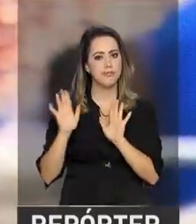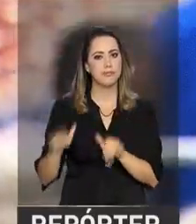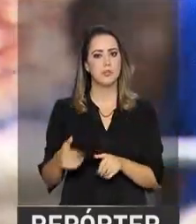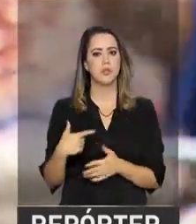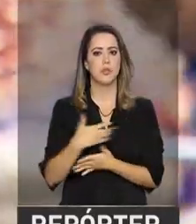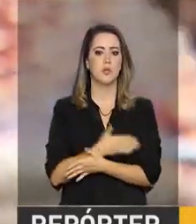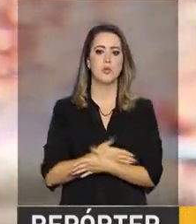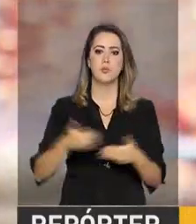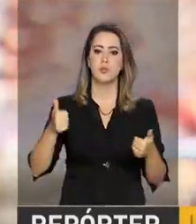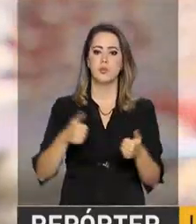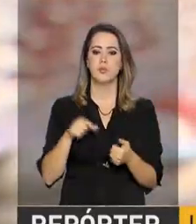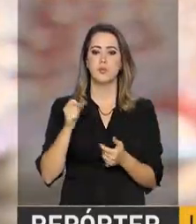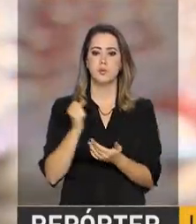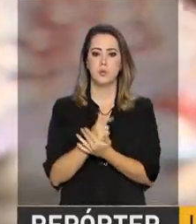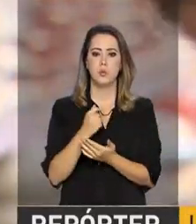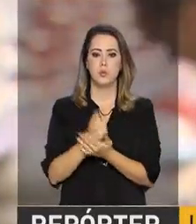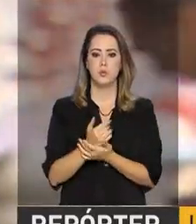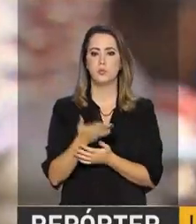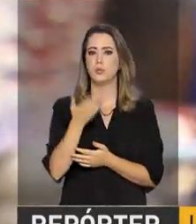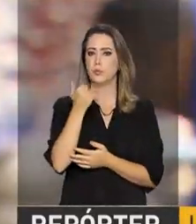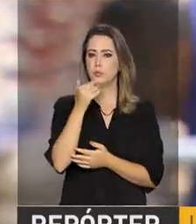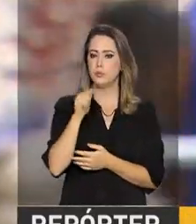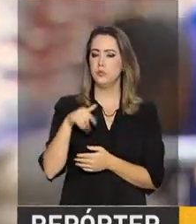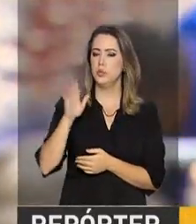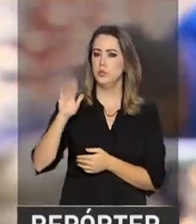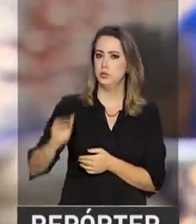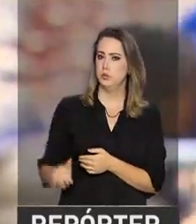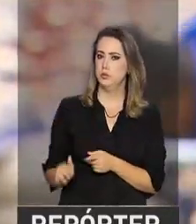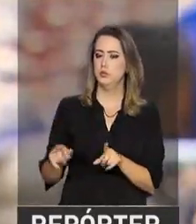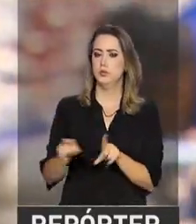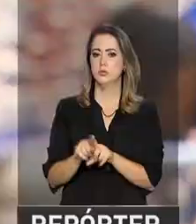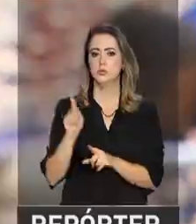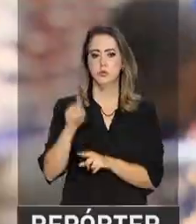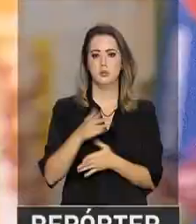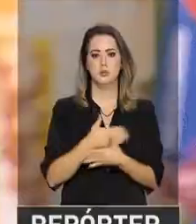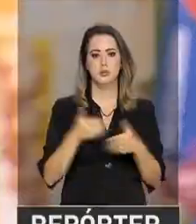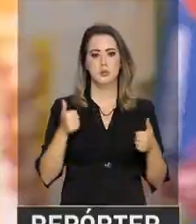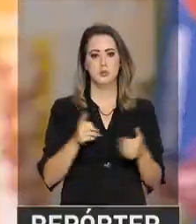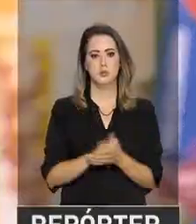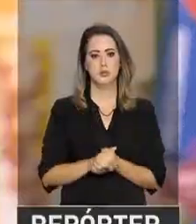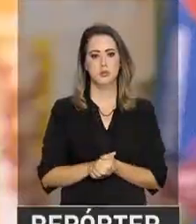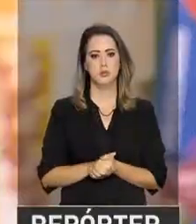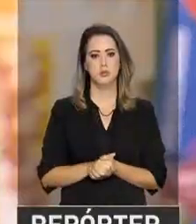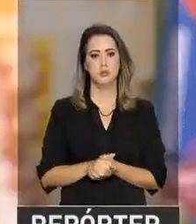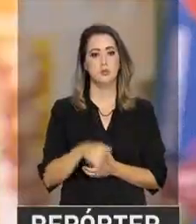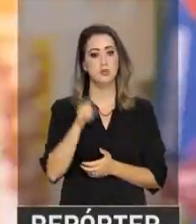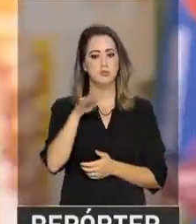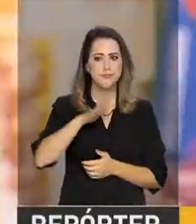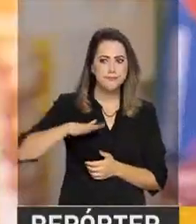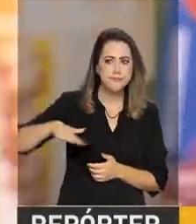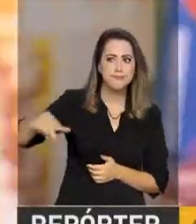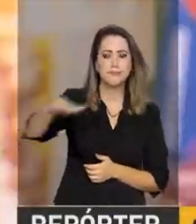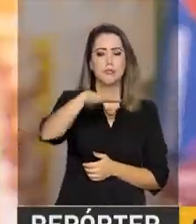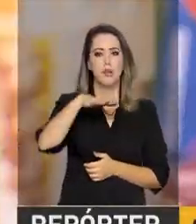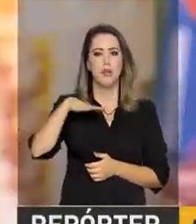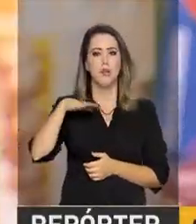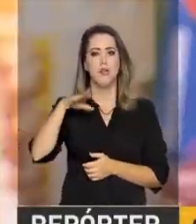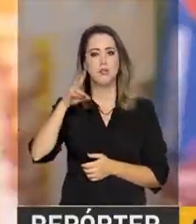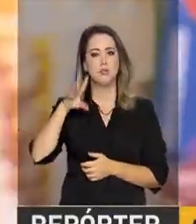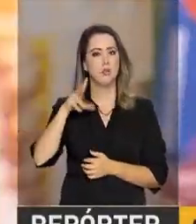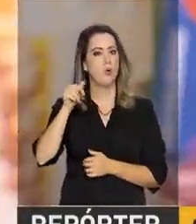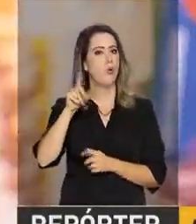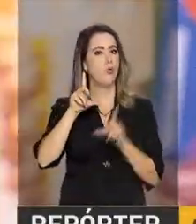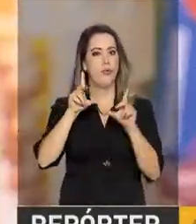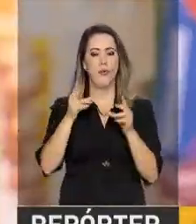né pra tá fazendo as compras coisa mais barata é melhor de modo geral não é como as coisas subiram então qualquer